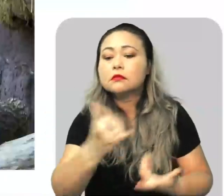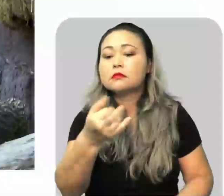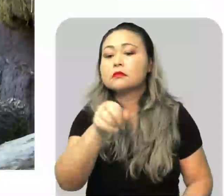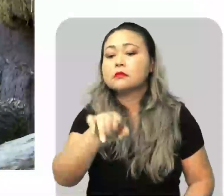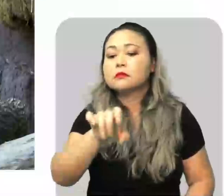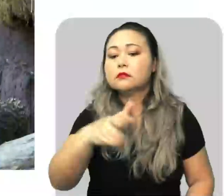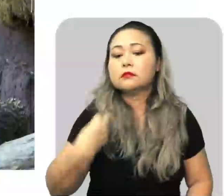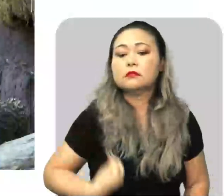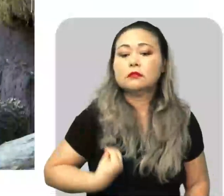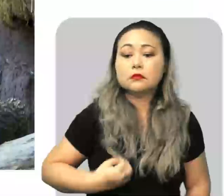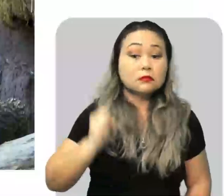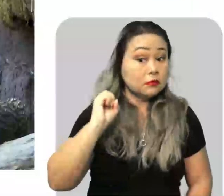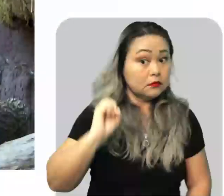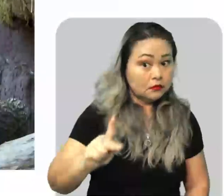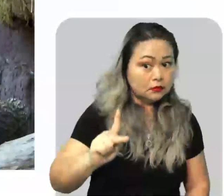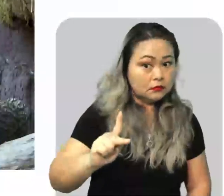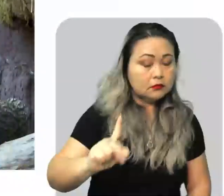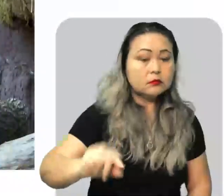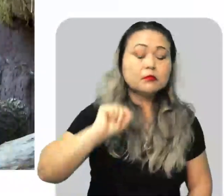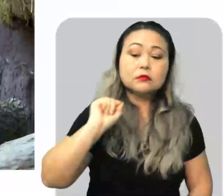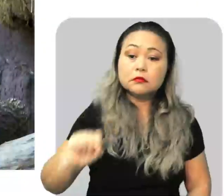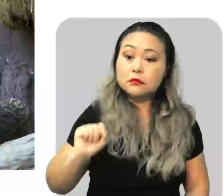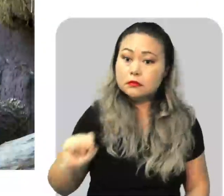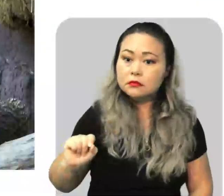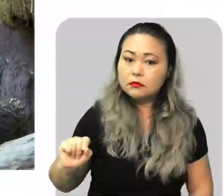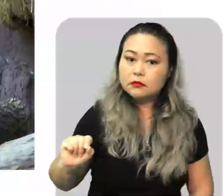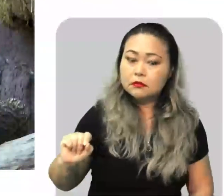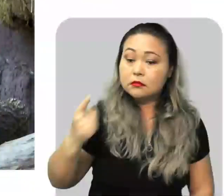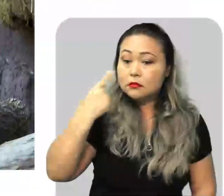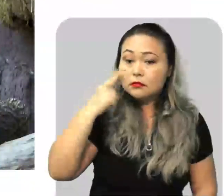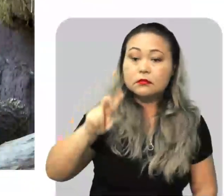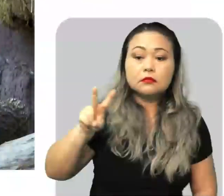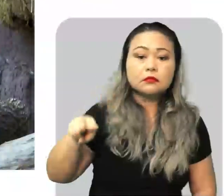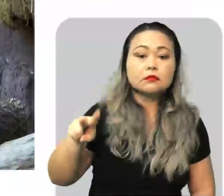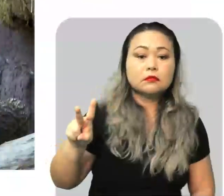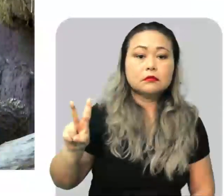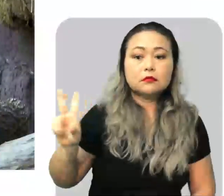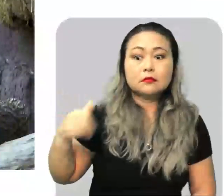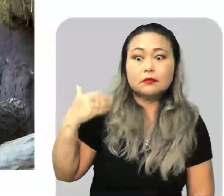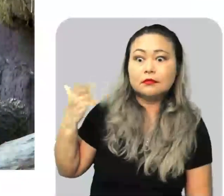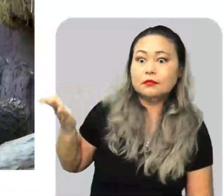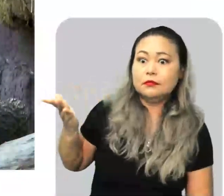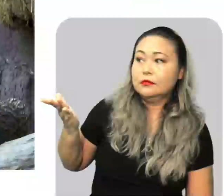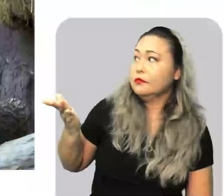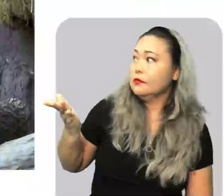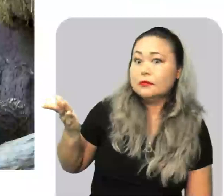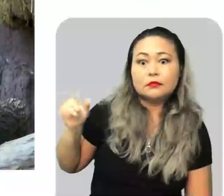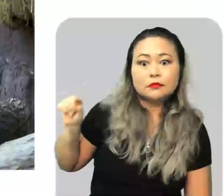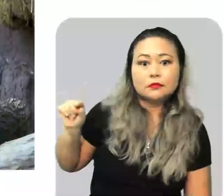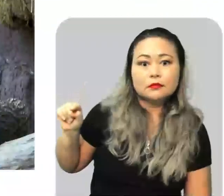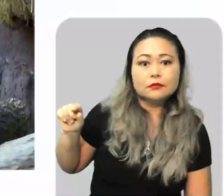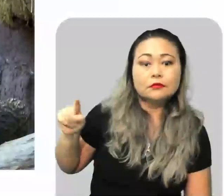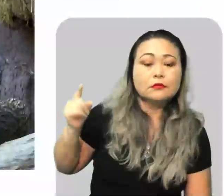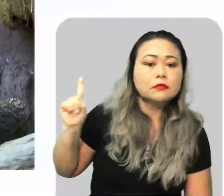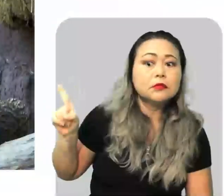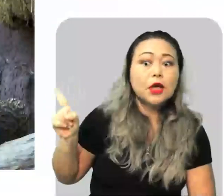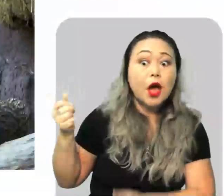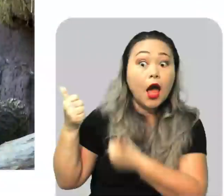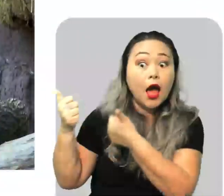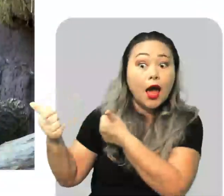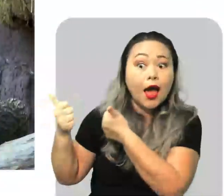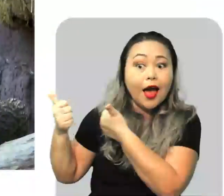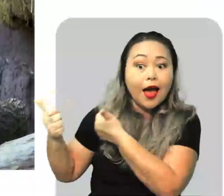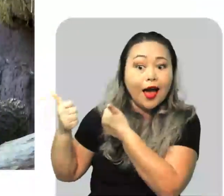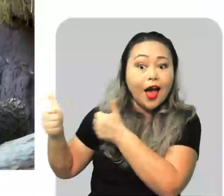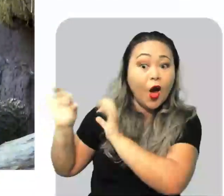vivos. Ok? Então, olha aqui, bota eu aqui, Prof. Bota eu aqui. Olha a Audelina,